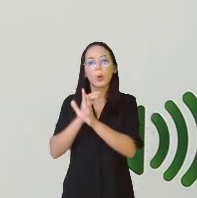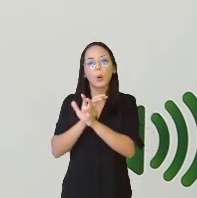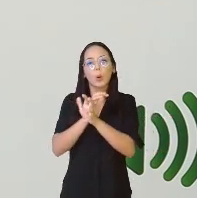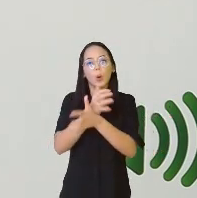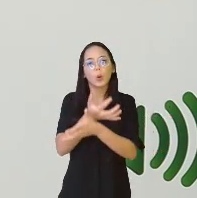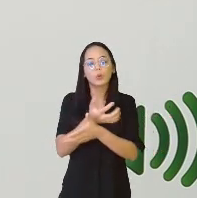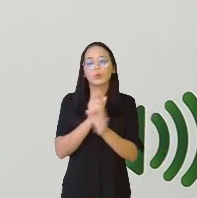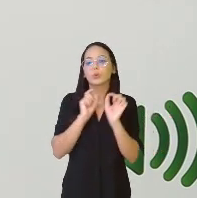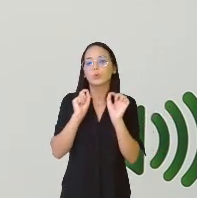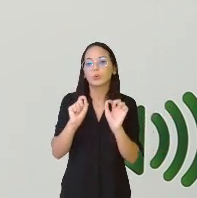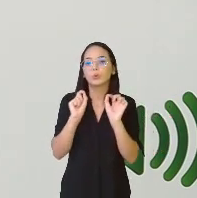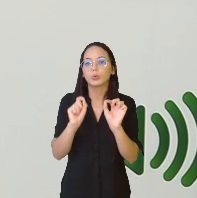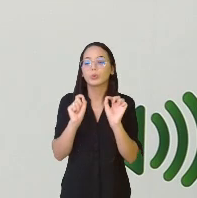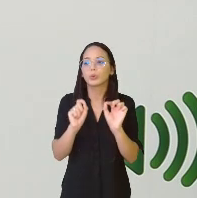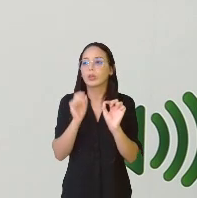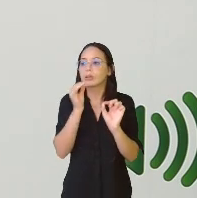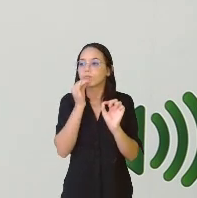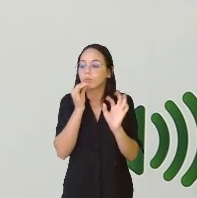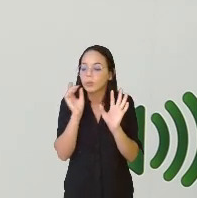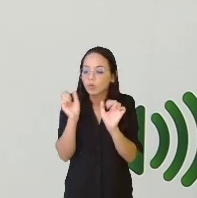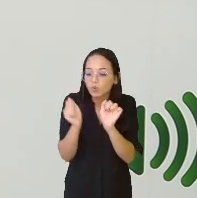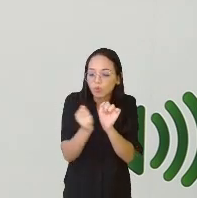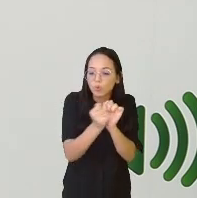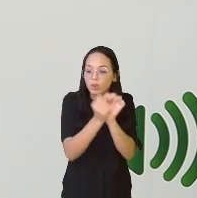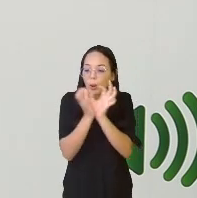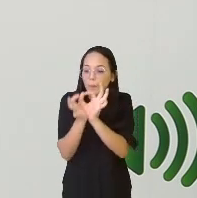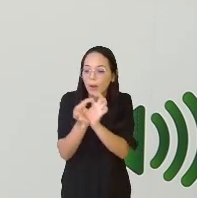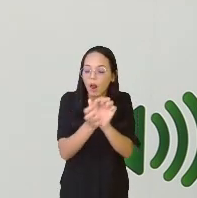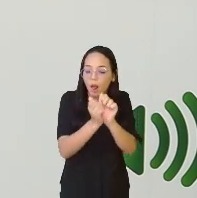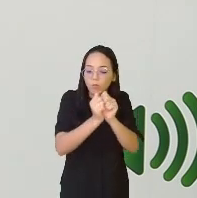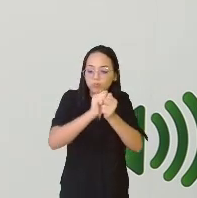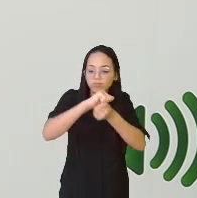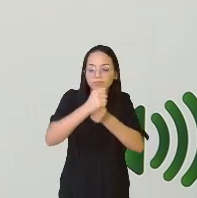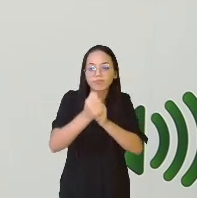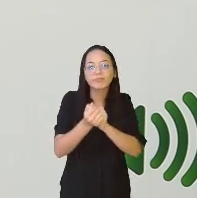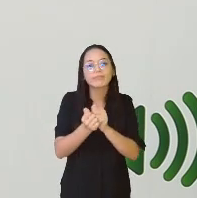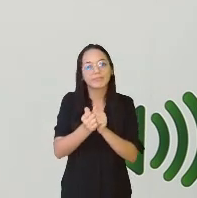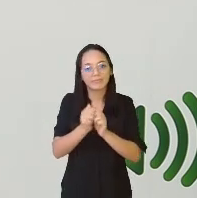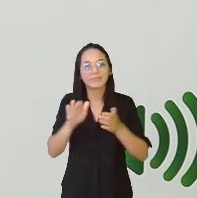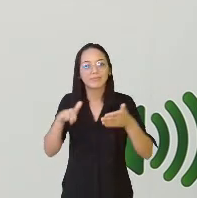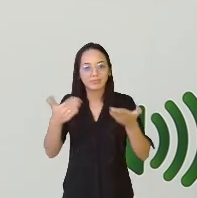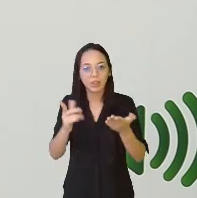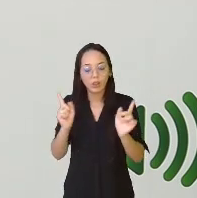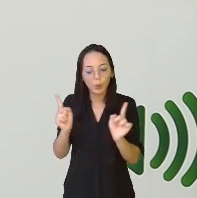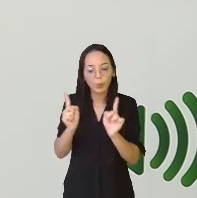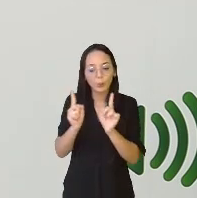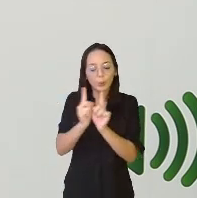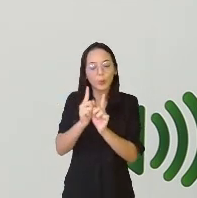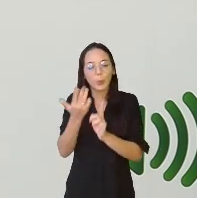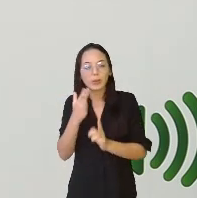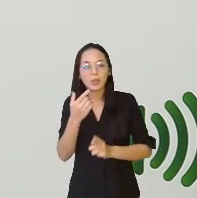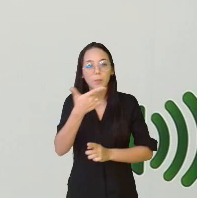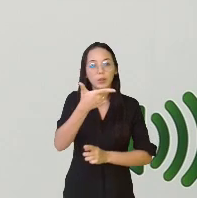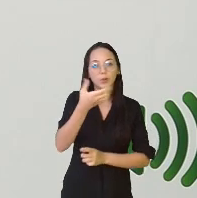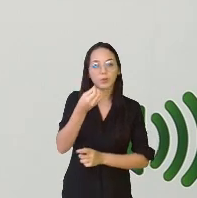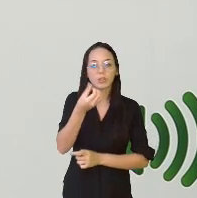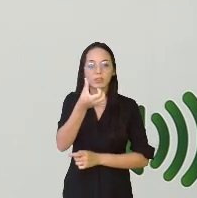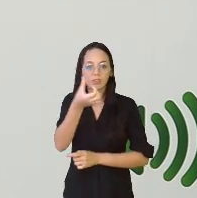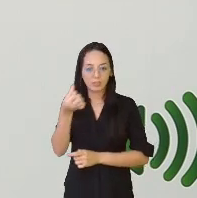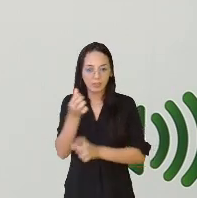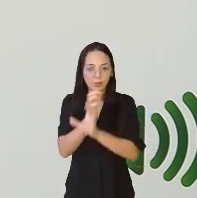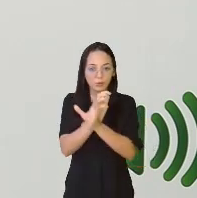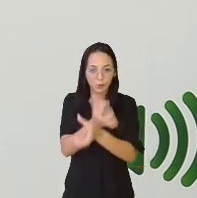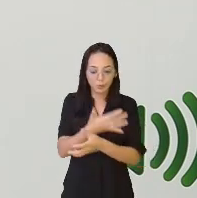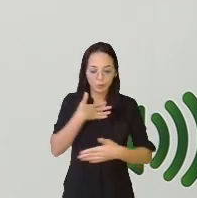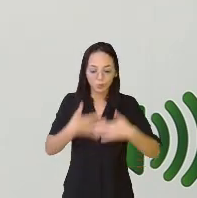vão entrando em junção. Daí, a gente acaba ficando com aproximadamente